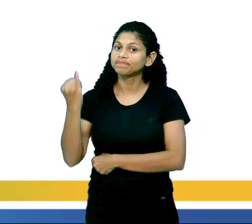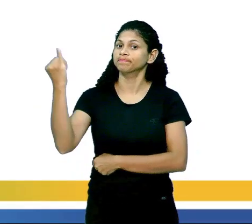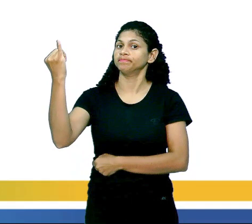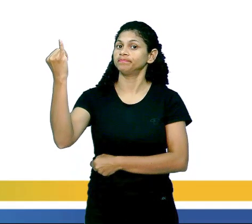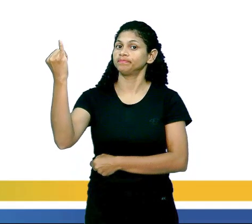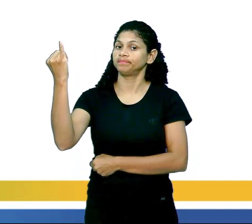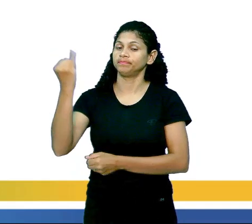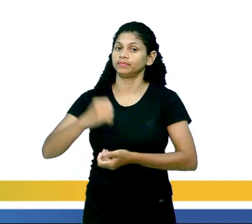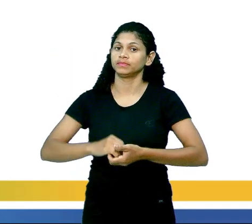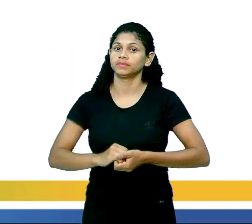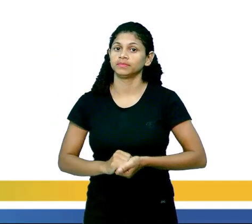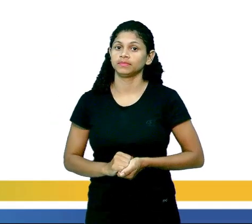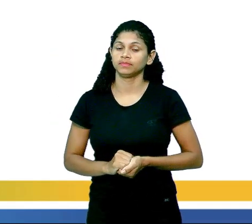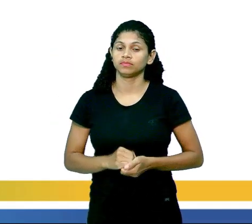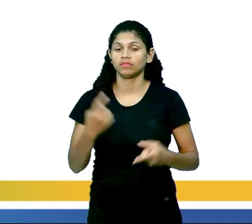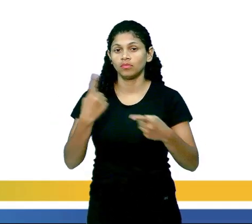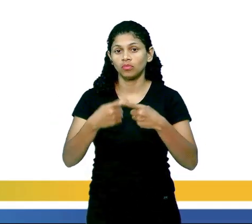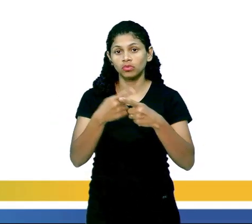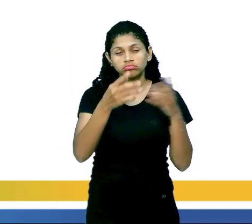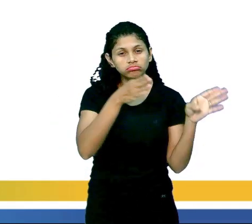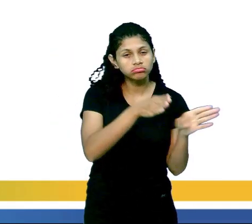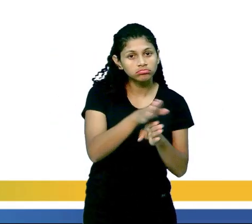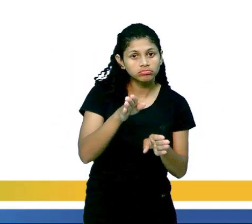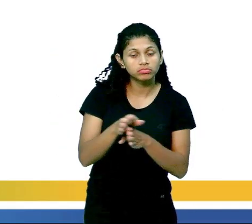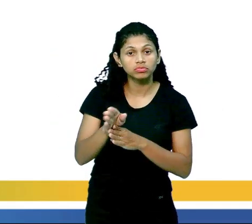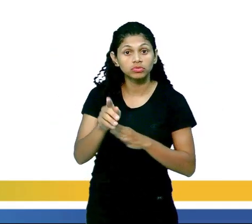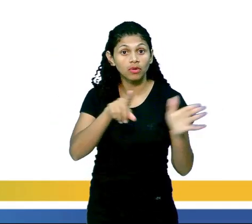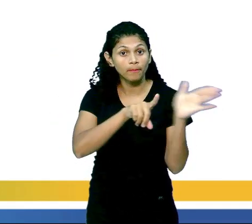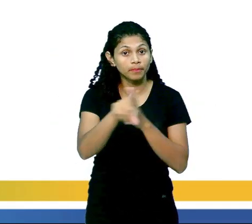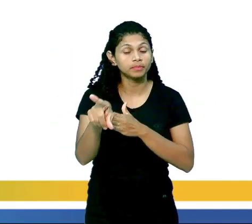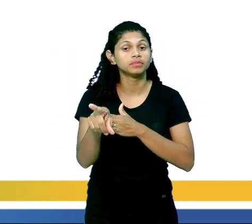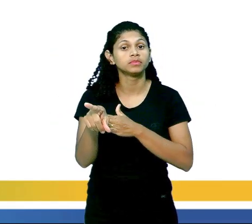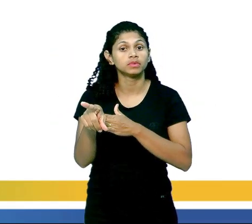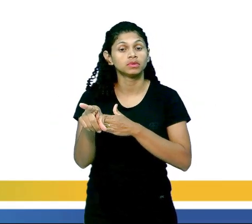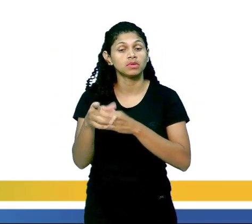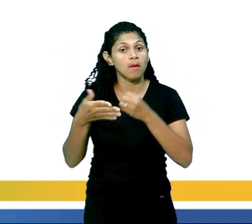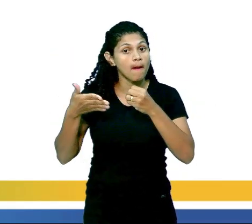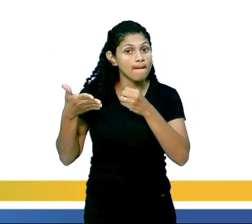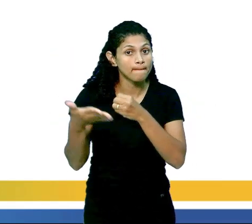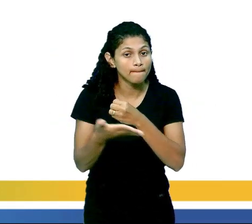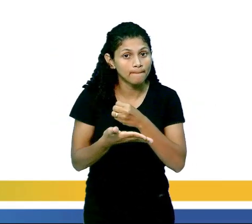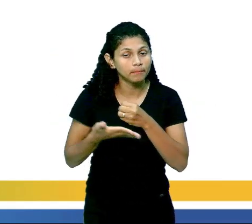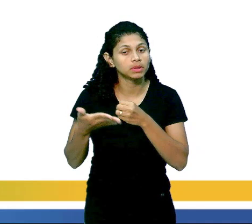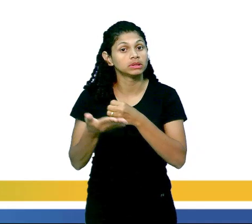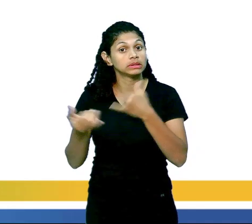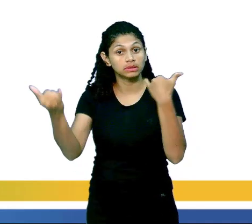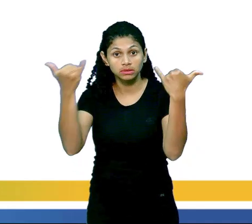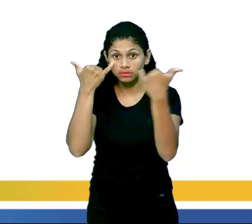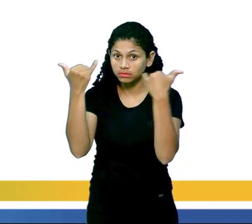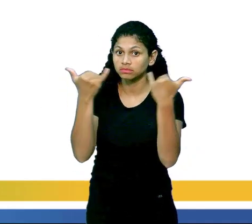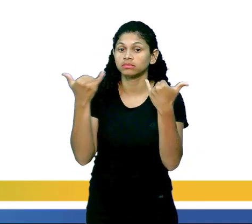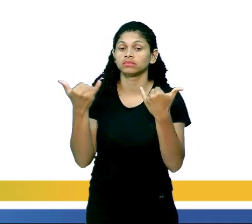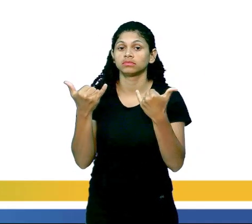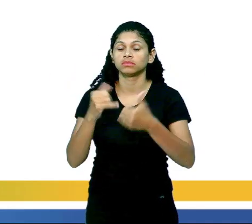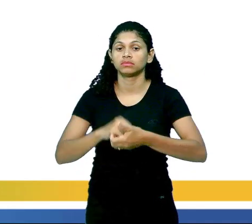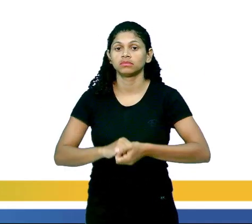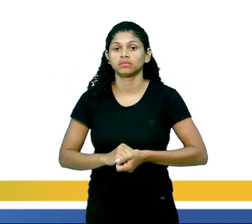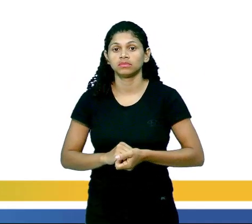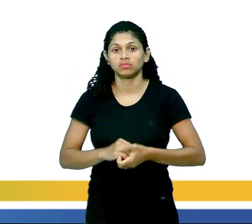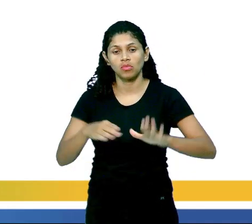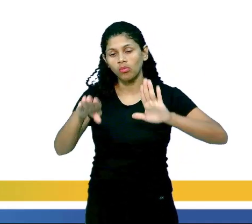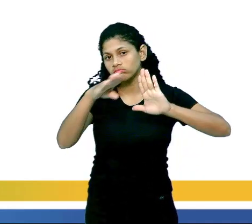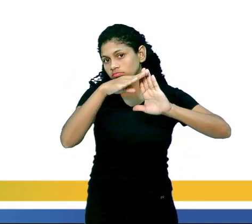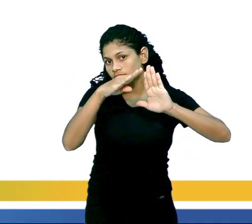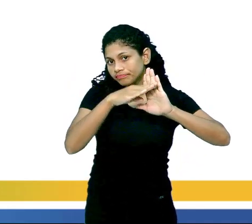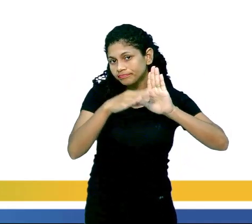importantes. Porque o comando da questão, ele vem dizendo, com base nessas informações, a classificação